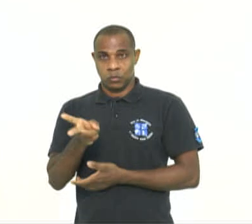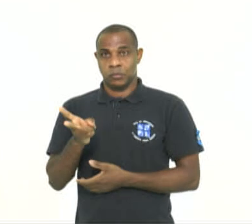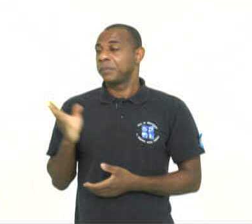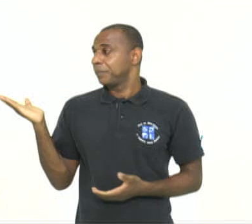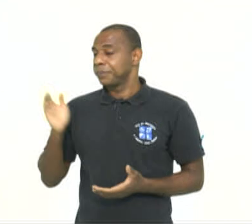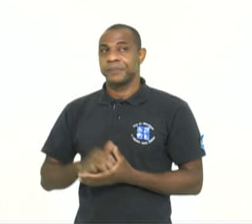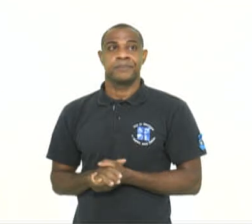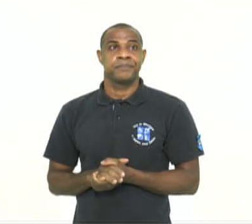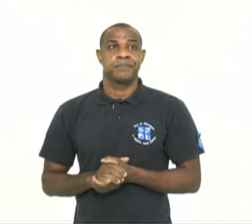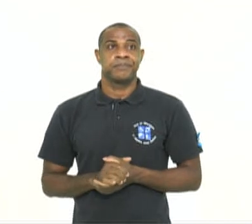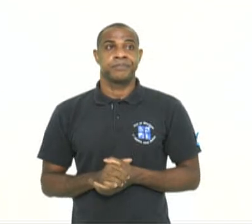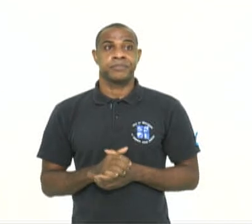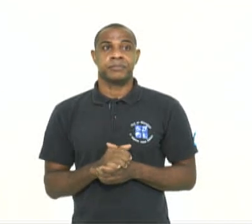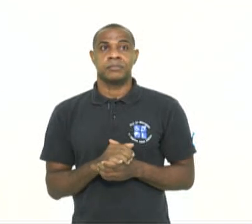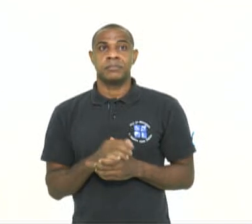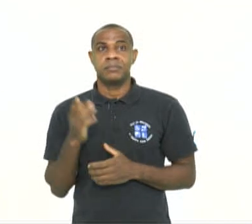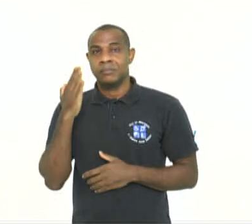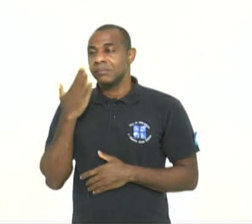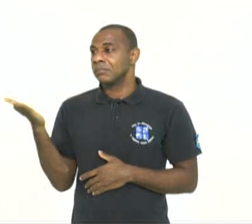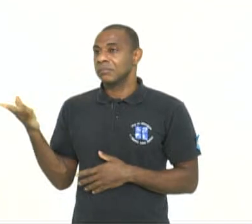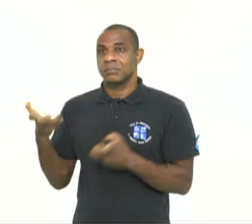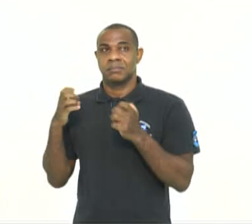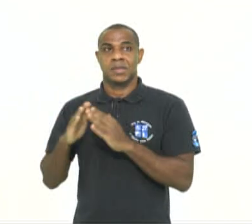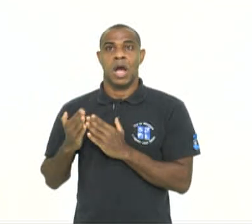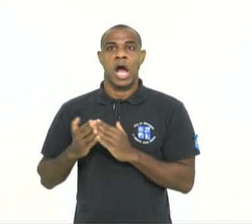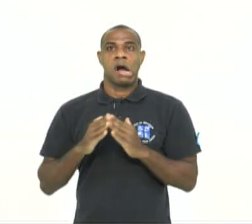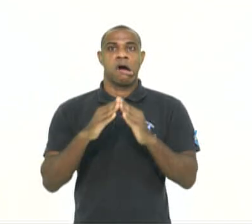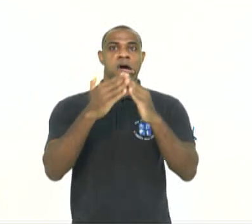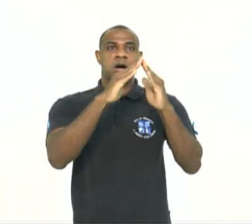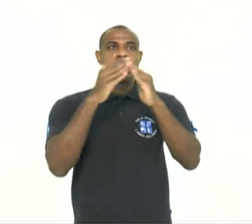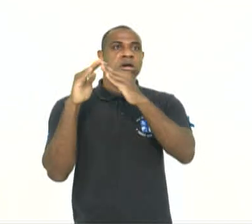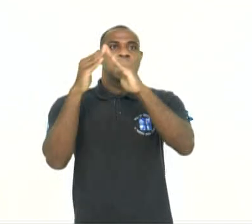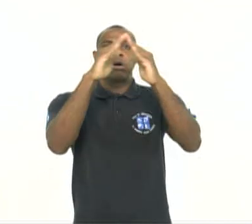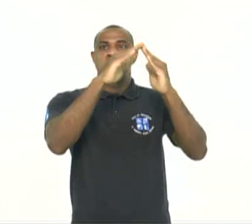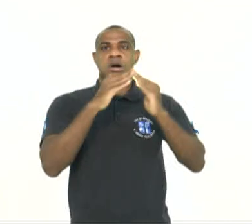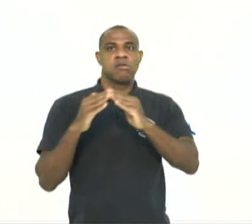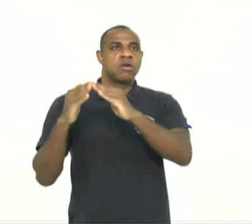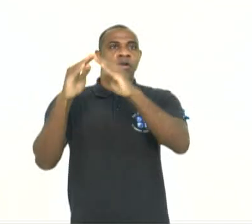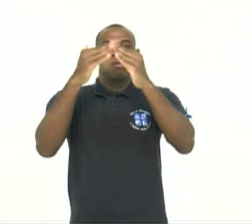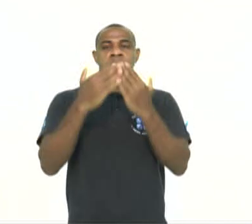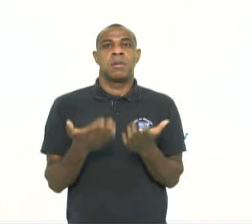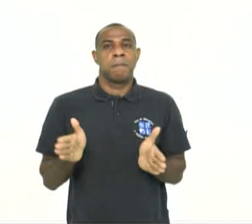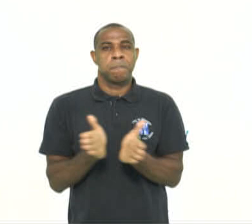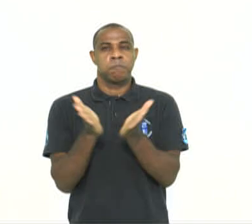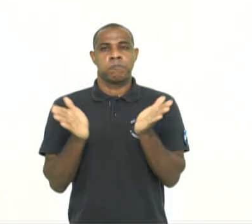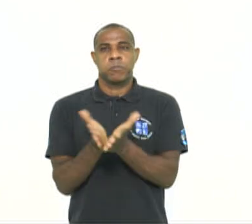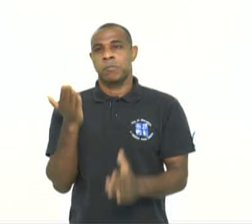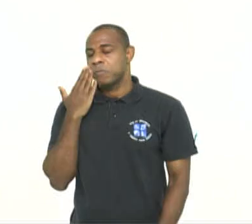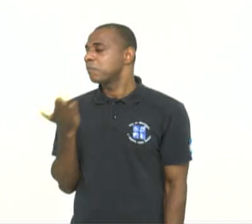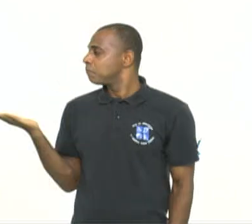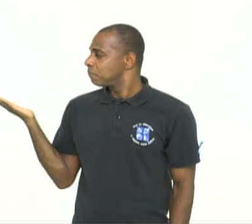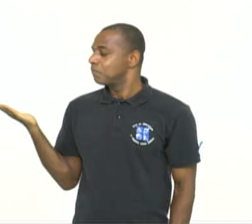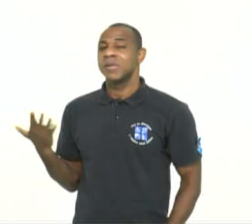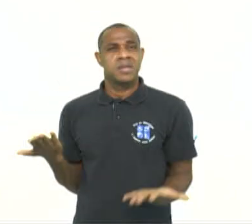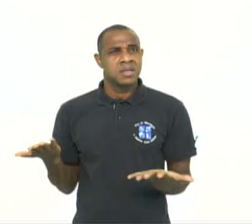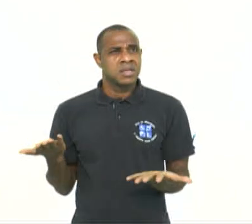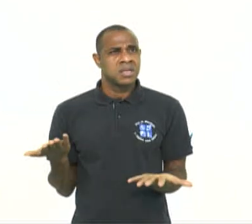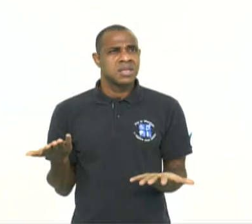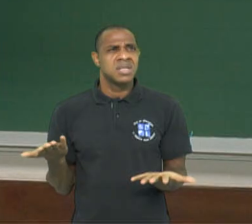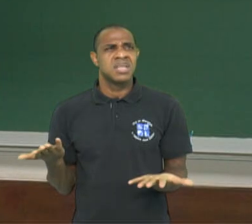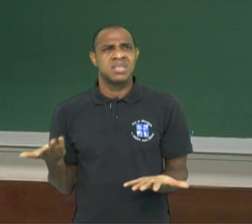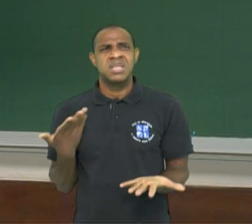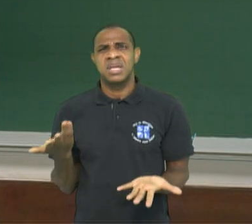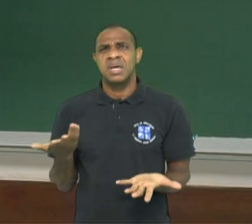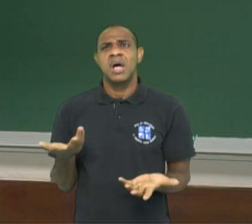urbanas, essa condição em que a população está nessas comunidades mais carentes, será que ela consegue ser